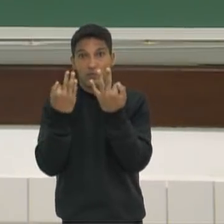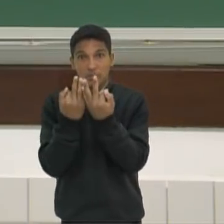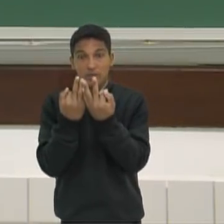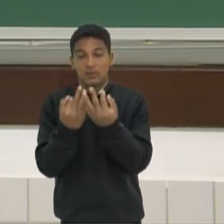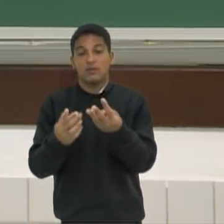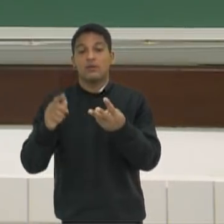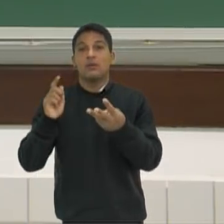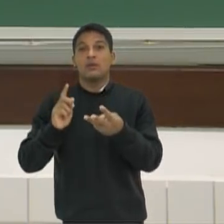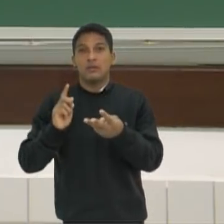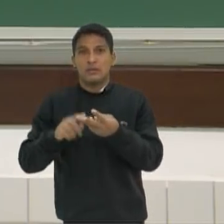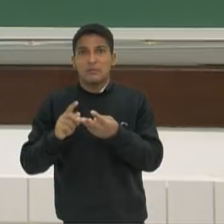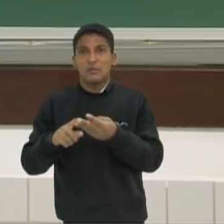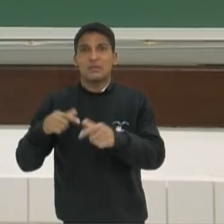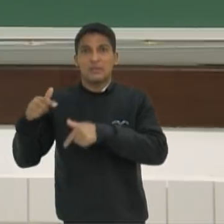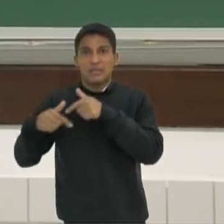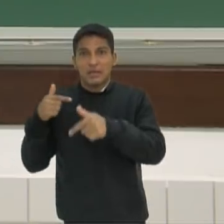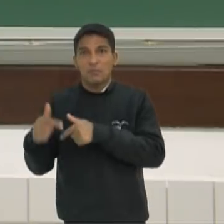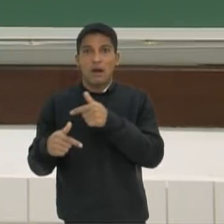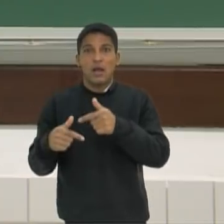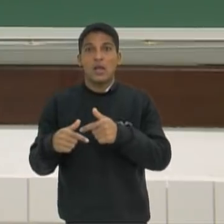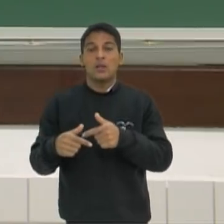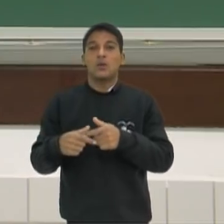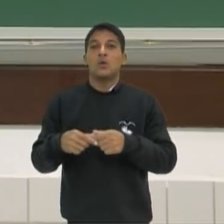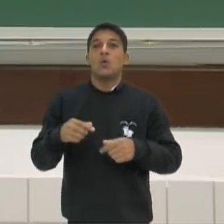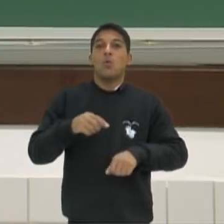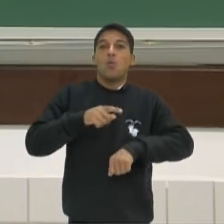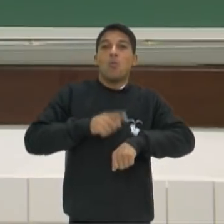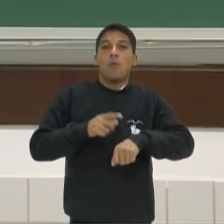do trabalho, né? Também nos seus momentos de lazer.